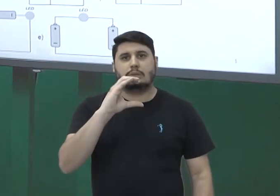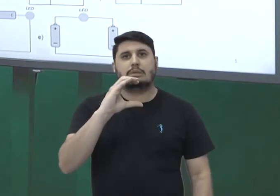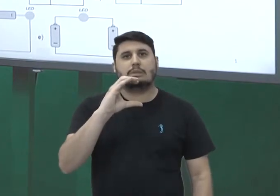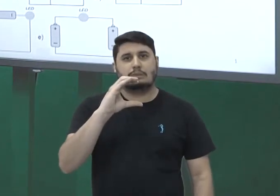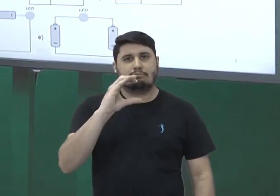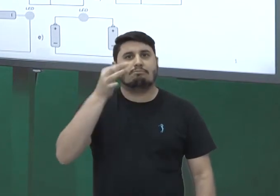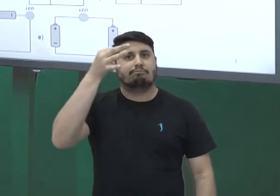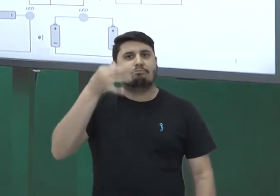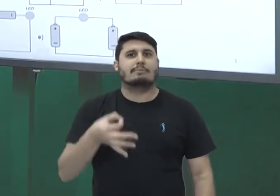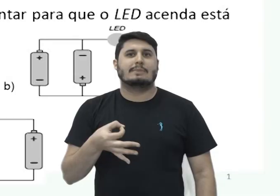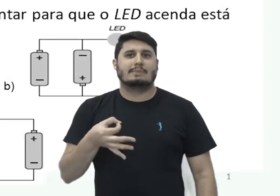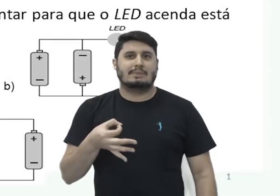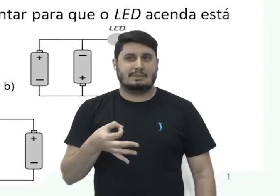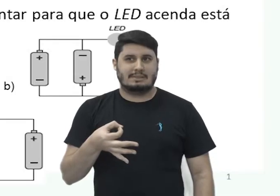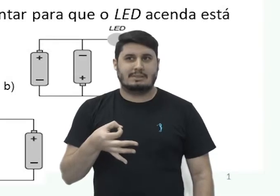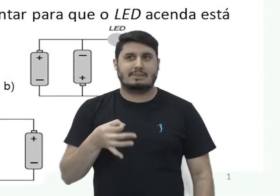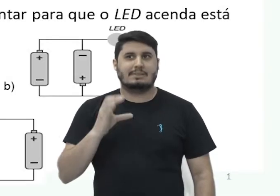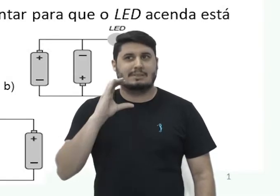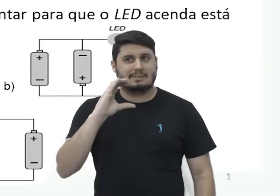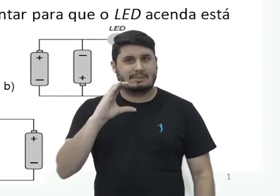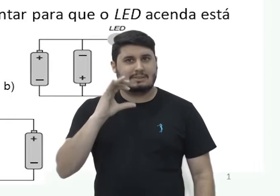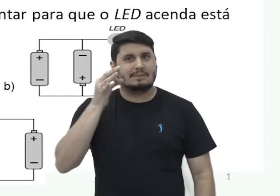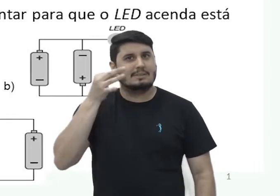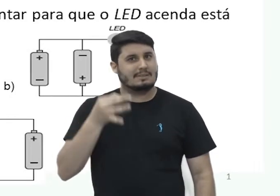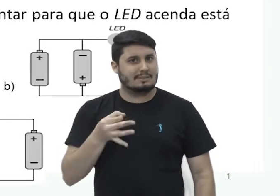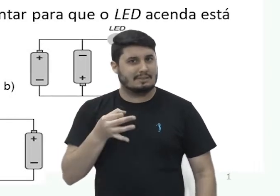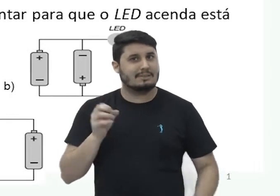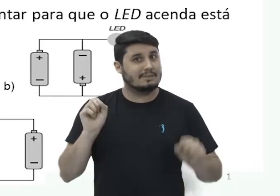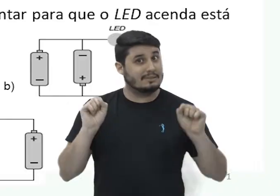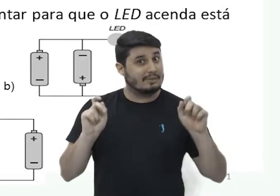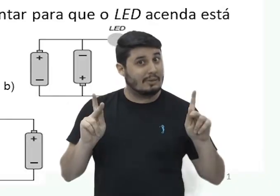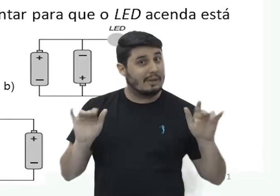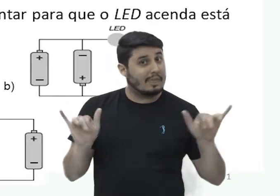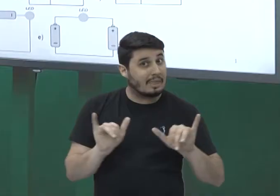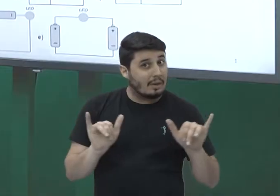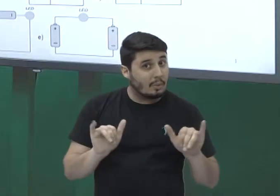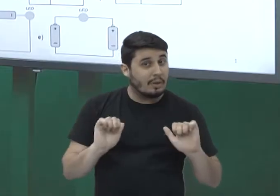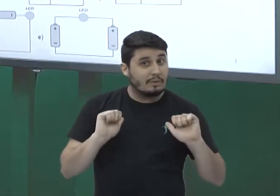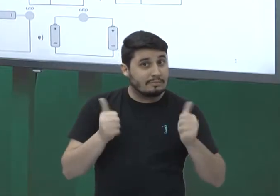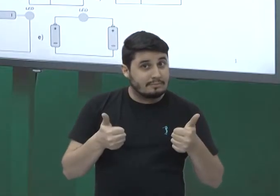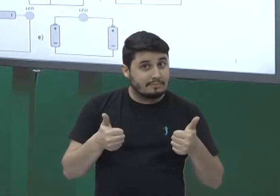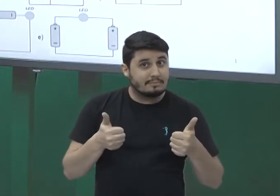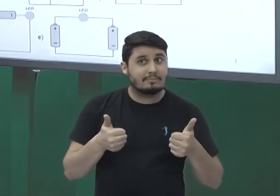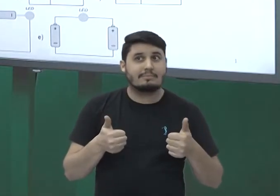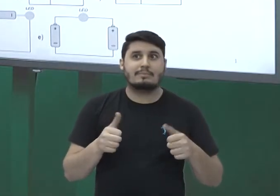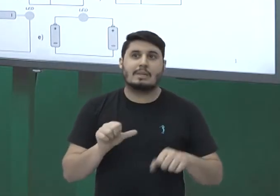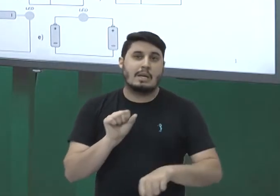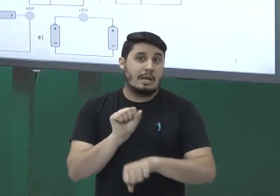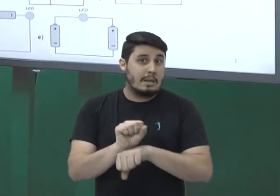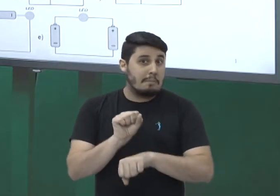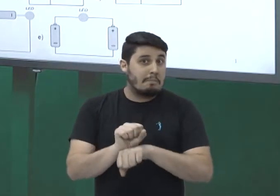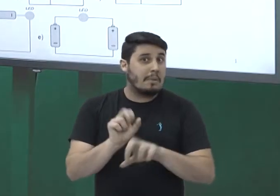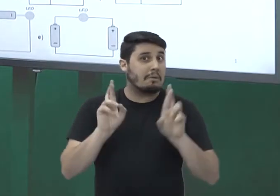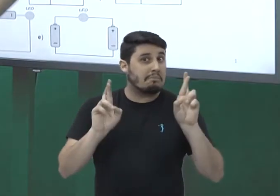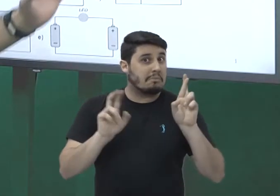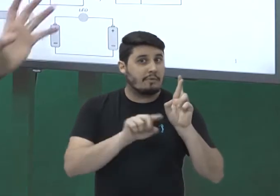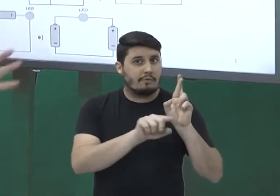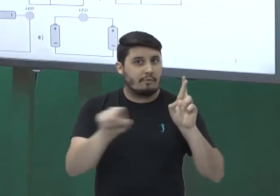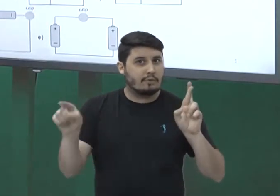tá certo? Resposta letra C. Tranquilo? Tudo certo? Então espero que tu tenha